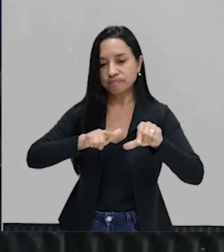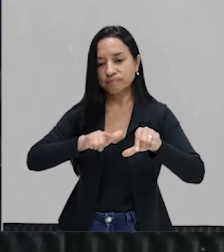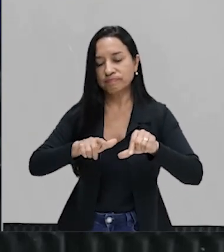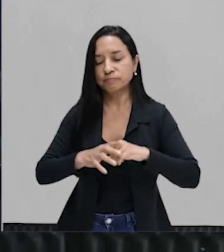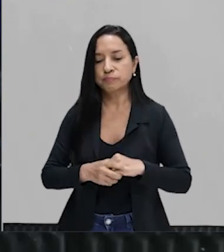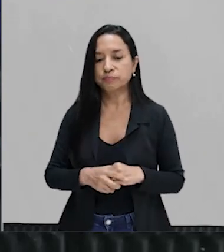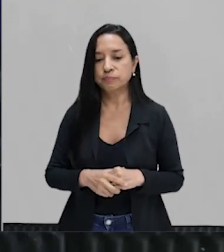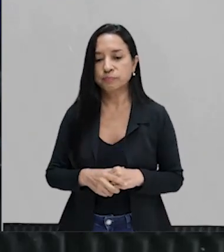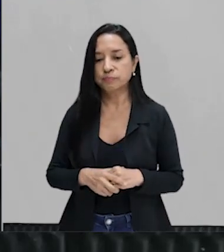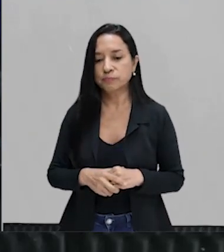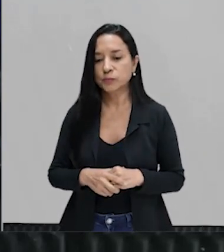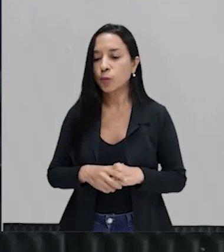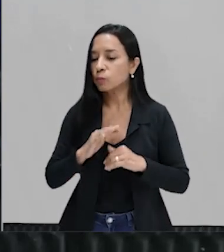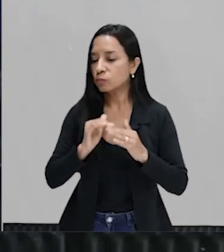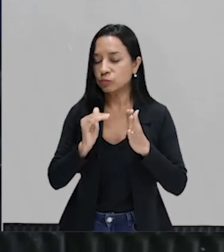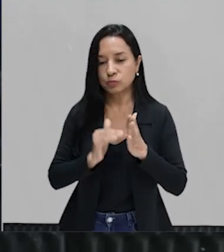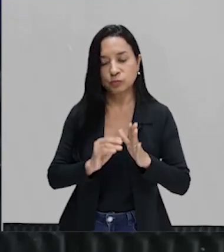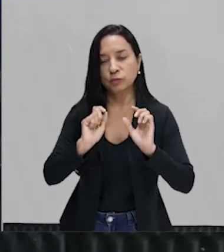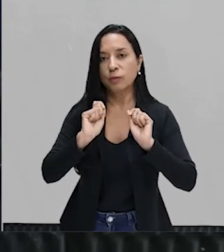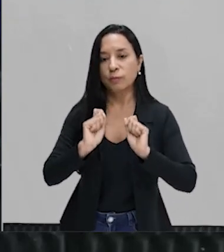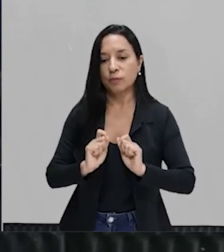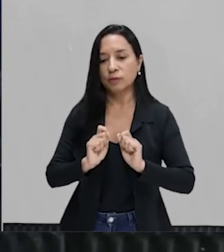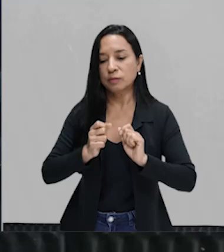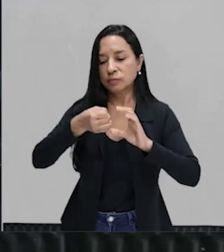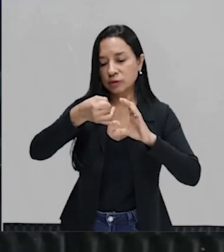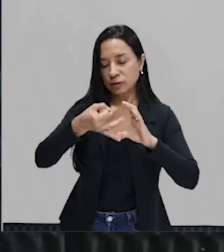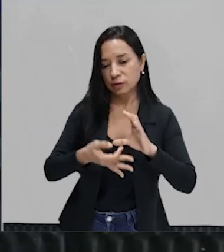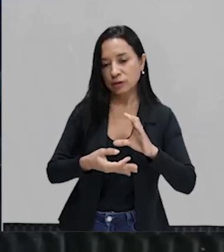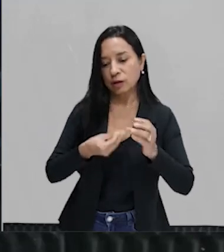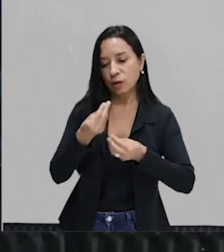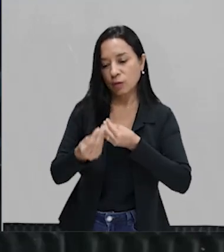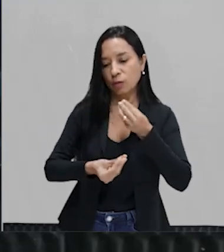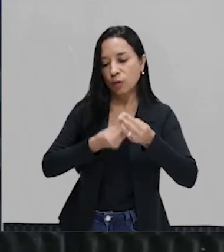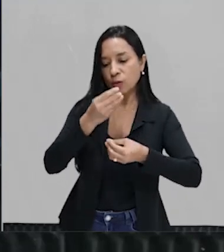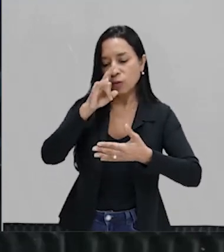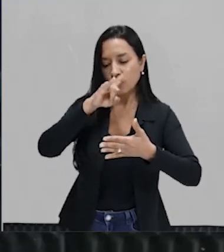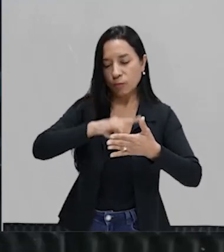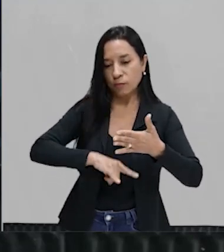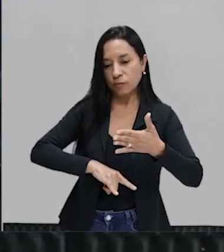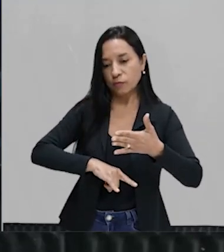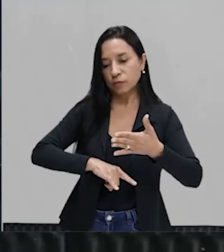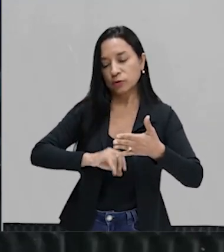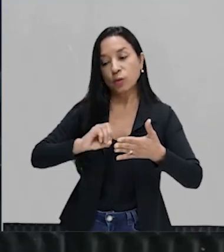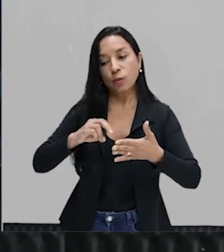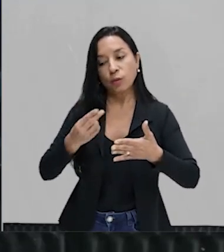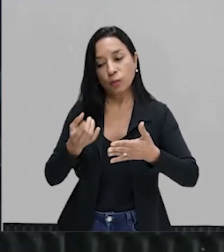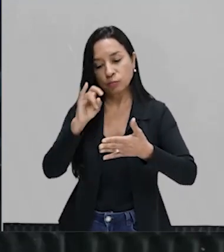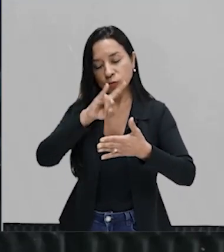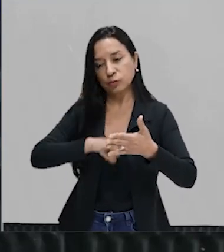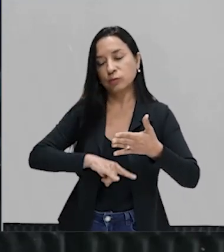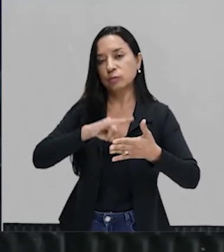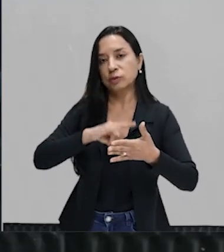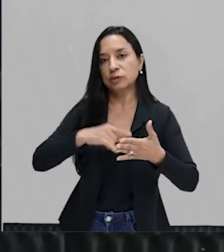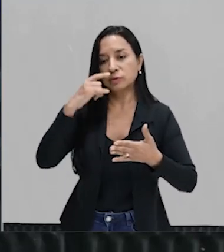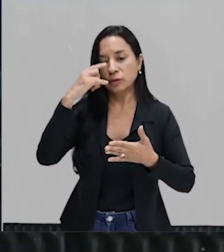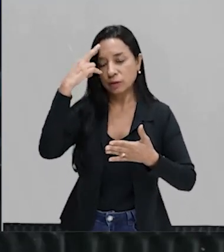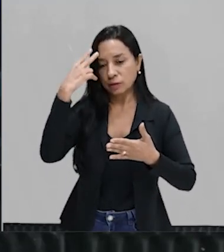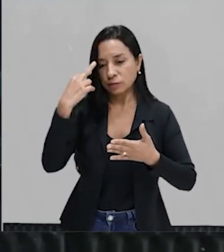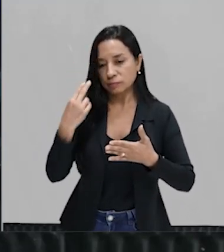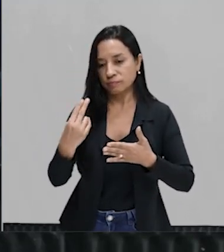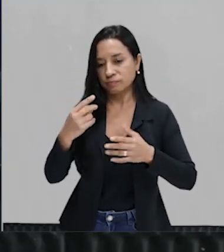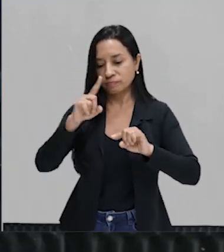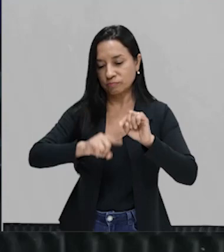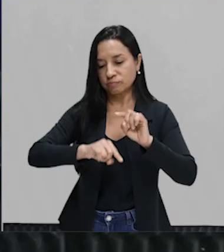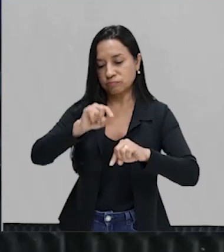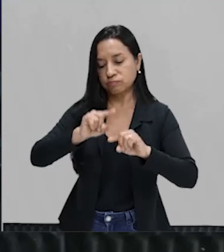trabalho. Isso tudo nós podemos caracterizar como fontes ou documentos materiais. Quando se fala